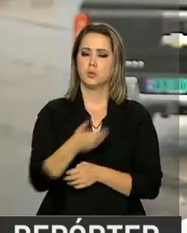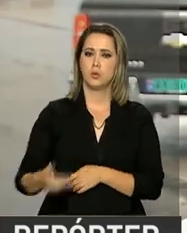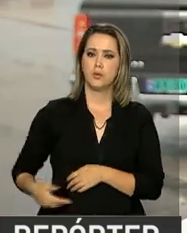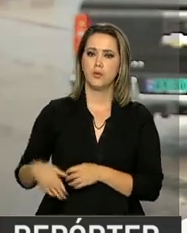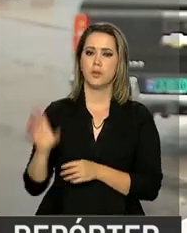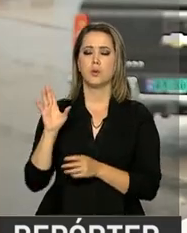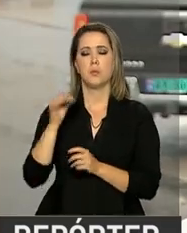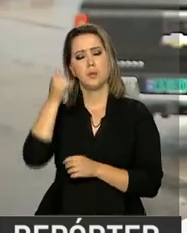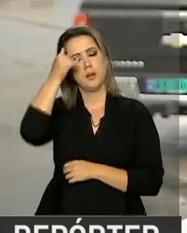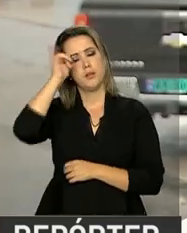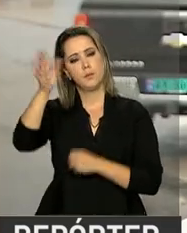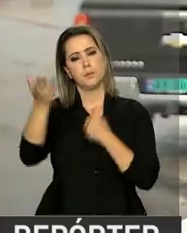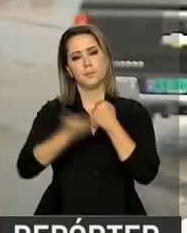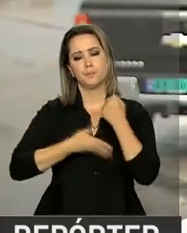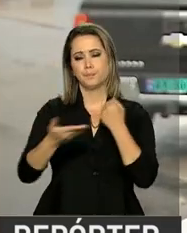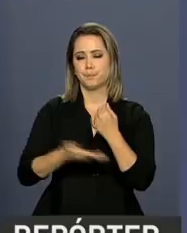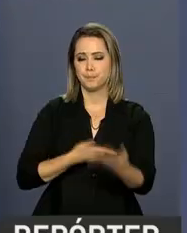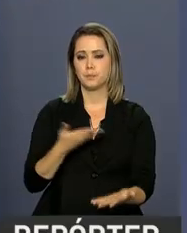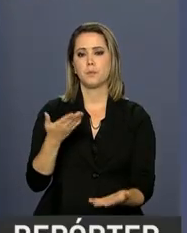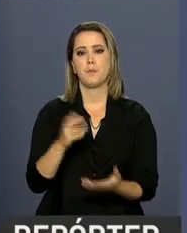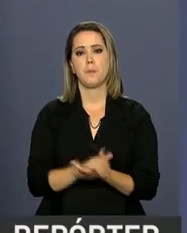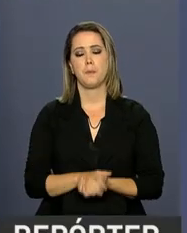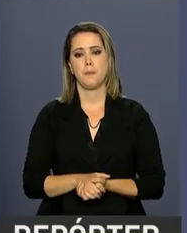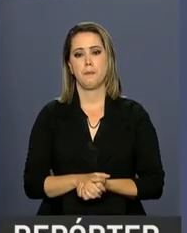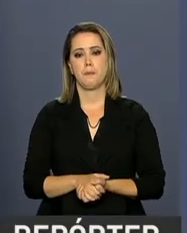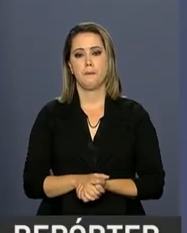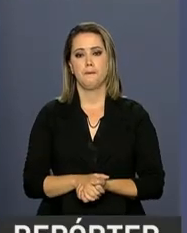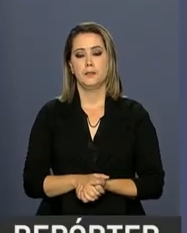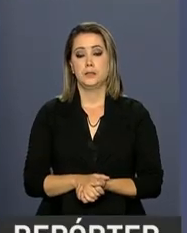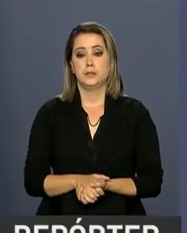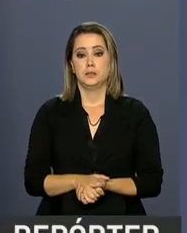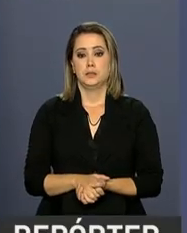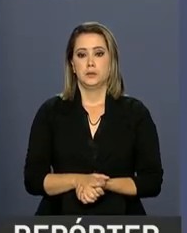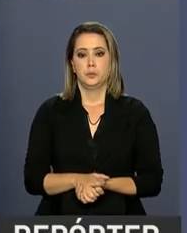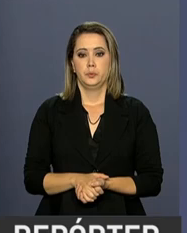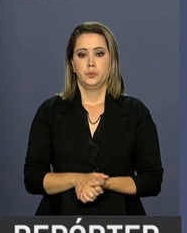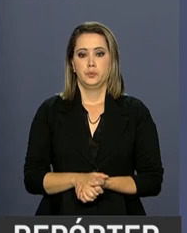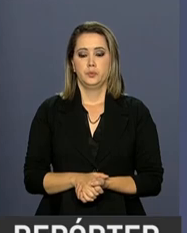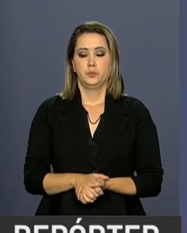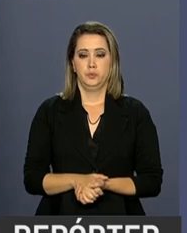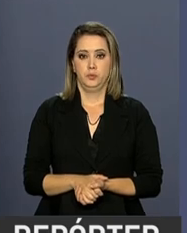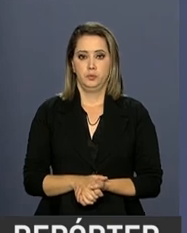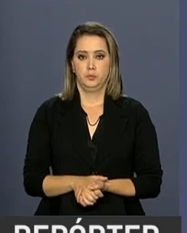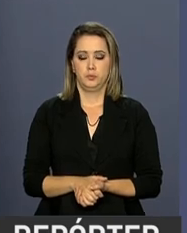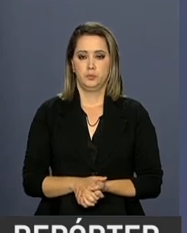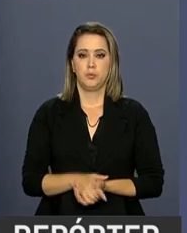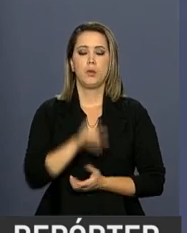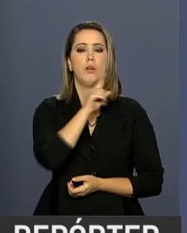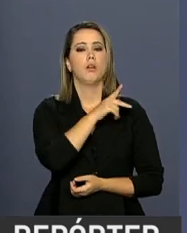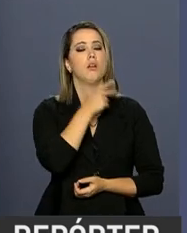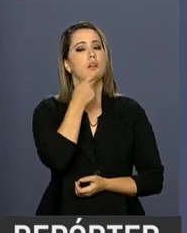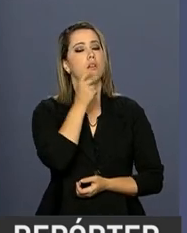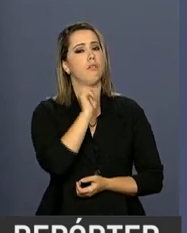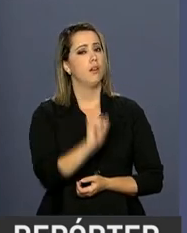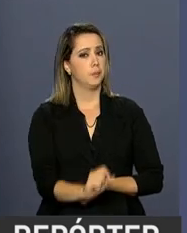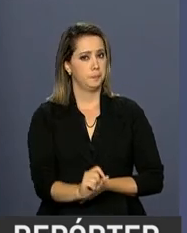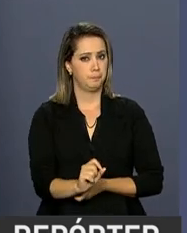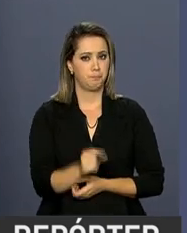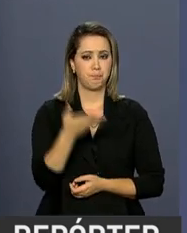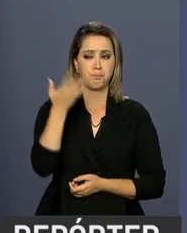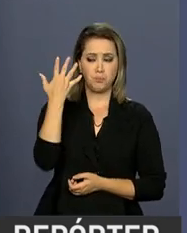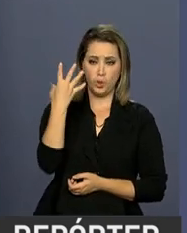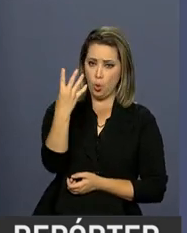combate ao desmatamento no Brasil. Ressaltei até que na região amazônica, há 40, 50 anos